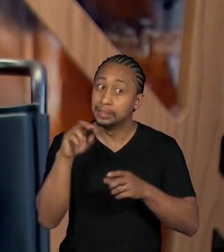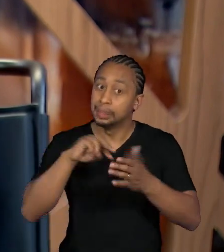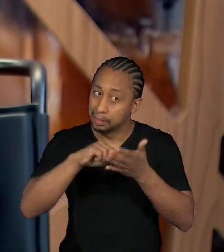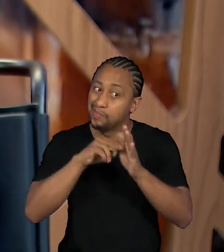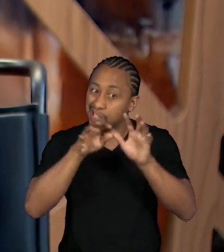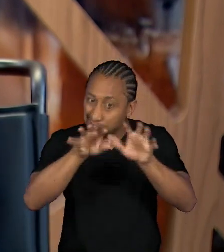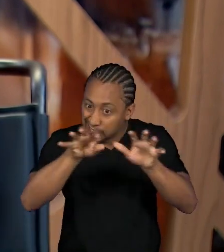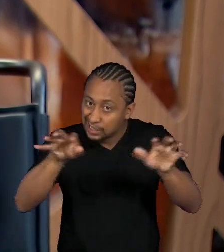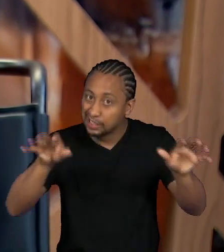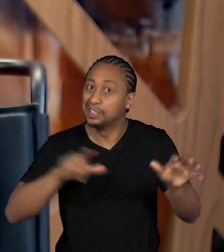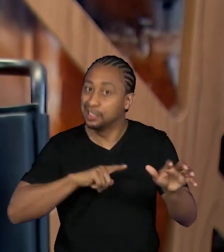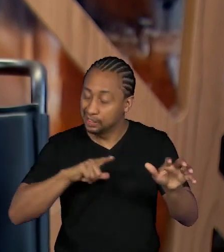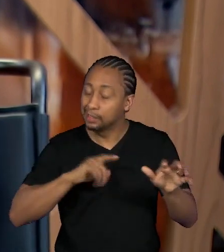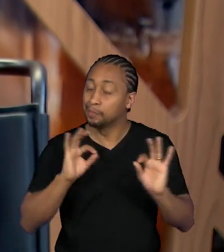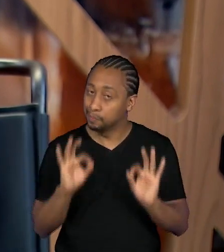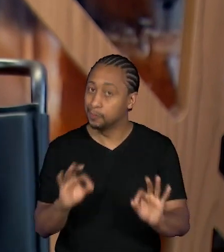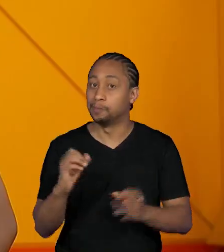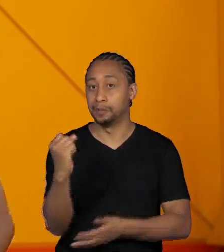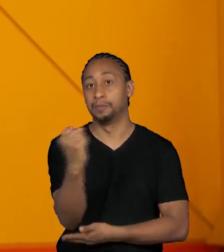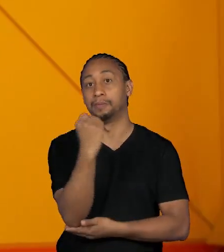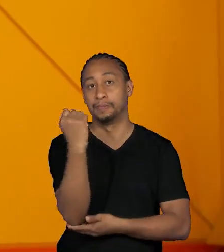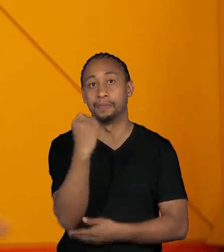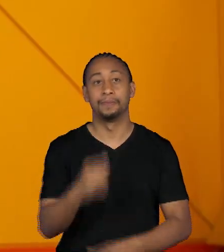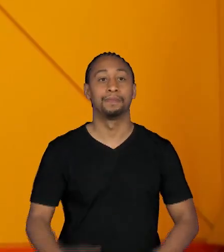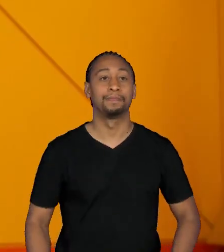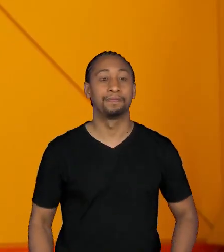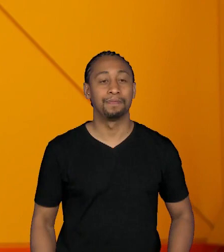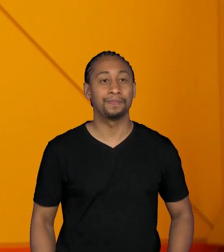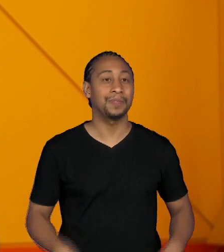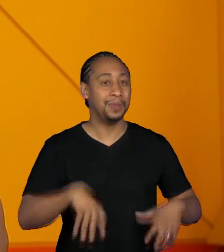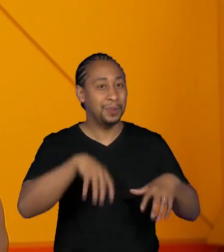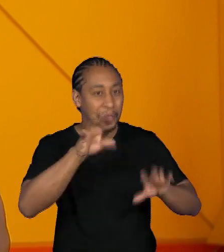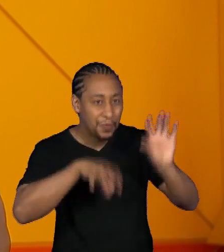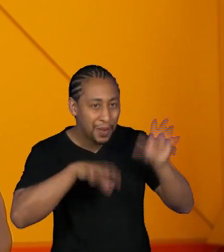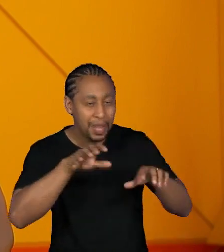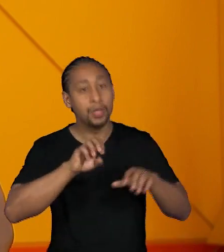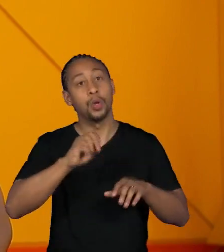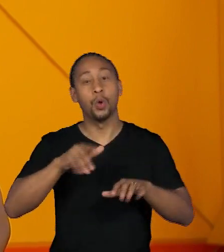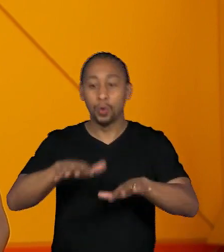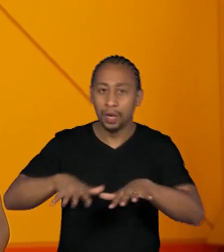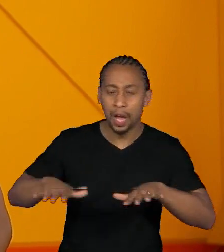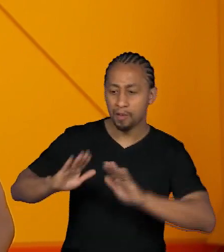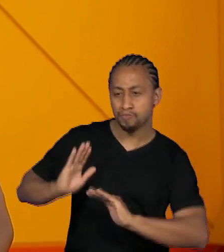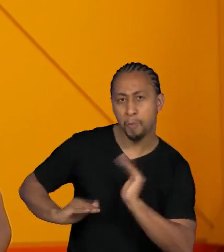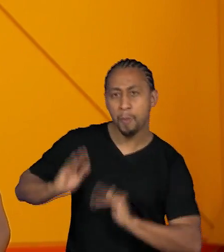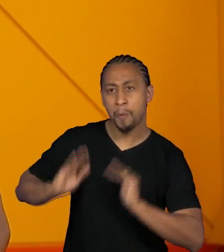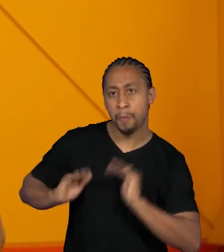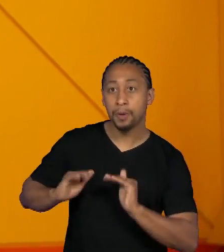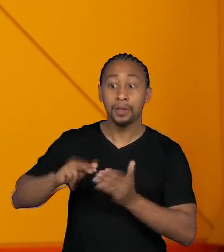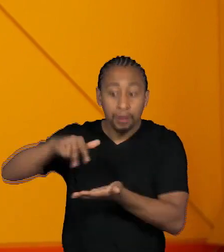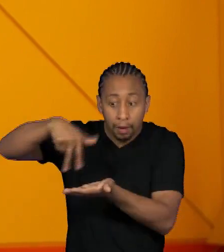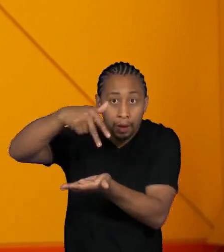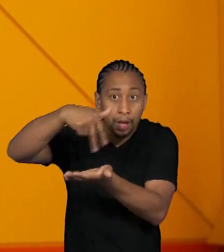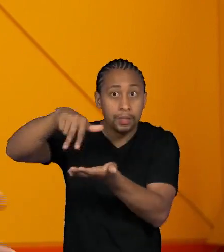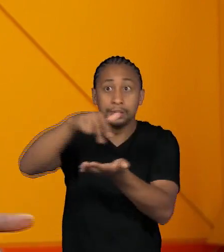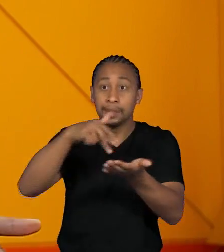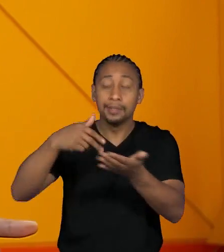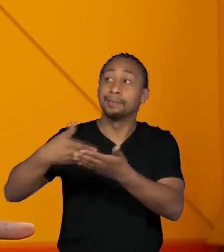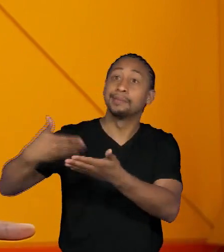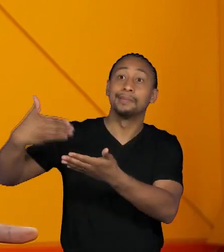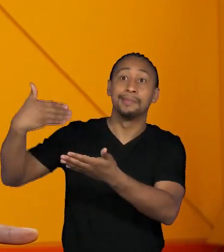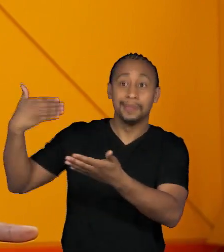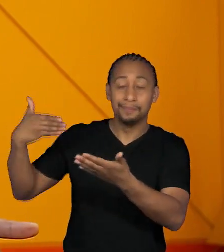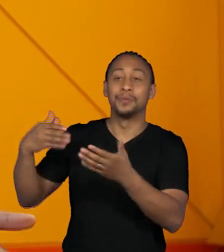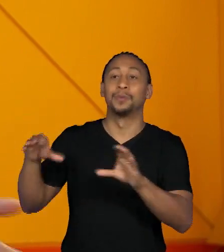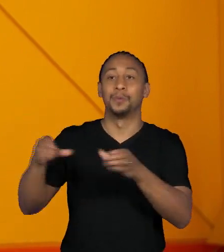com certeza, né? E é muito grave. Seja no baile funk ou no terreiro, a dança é sim uma manifestação ancestral da